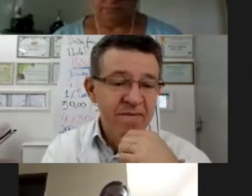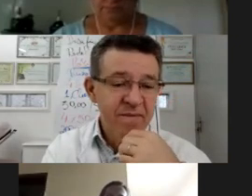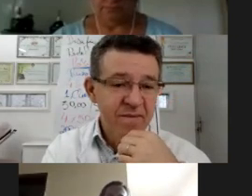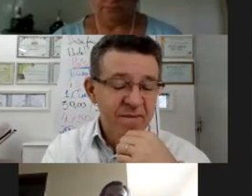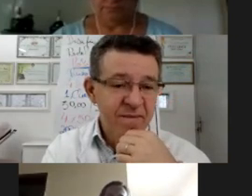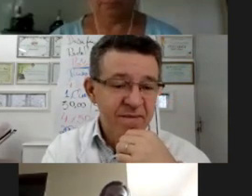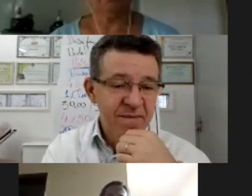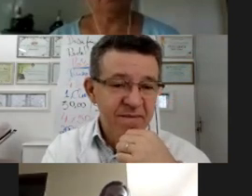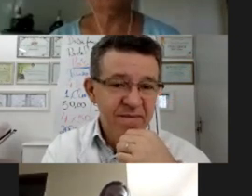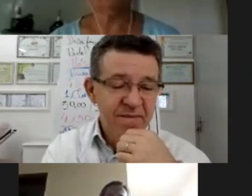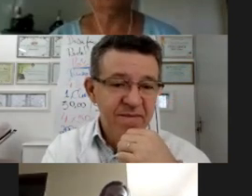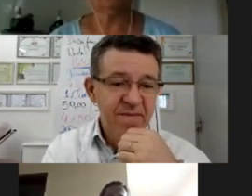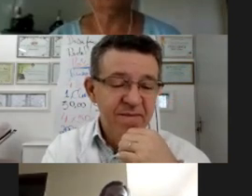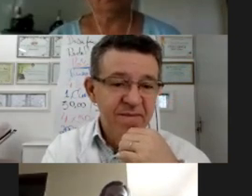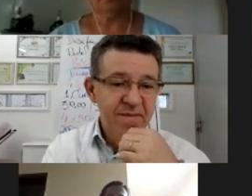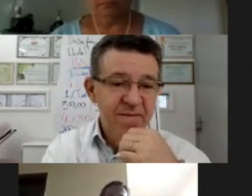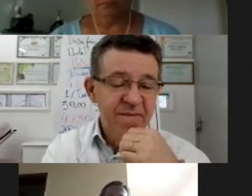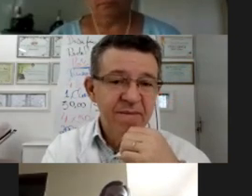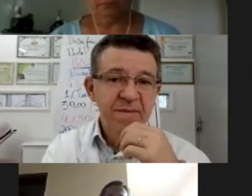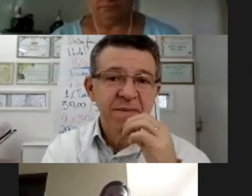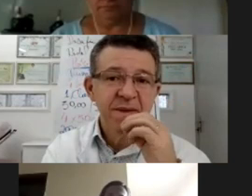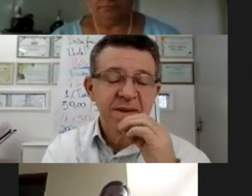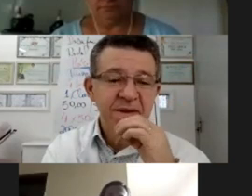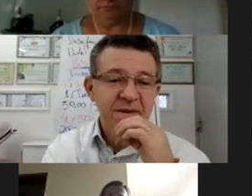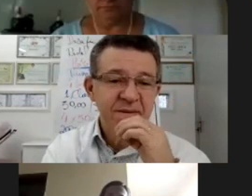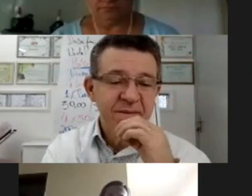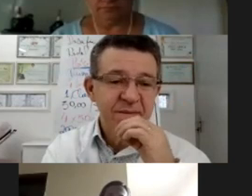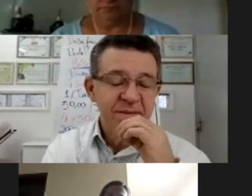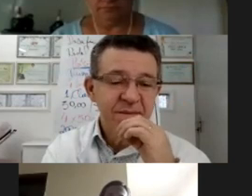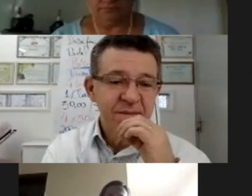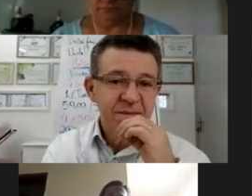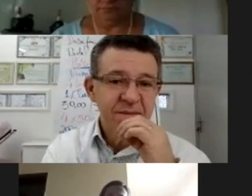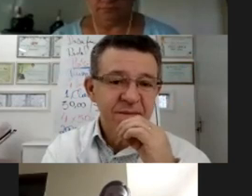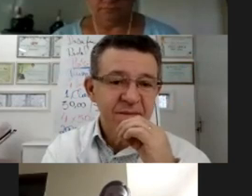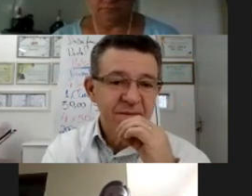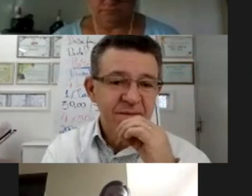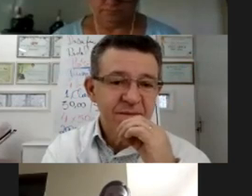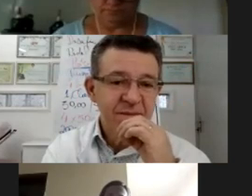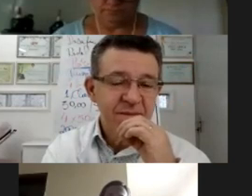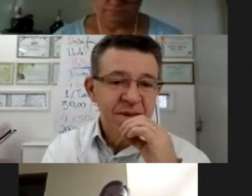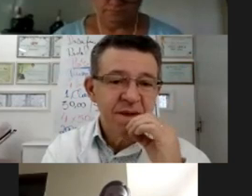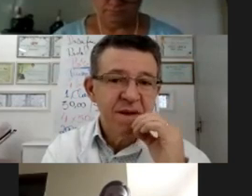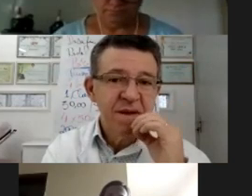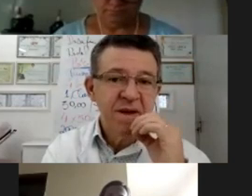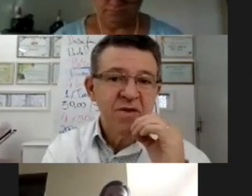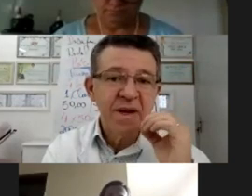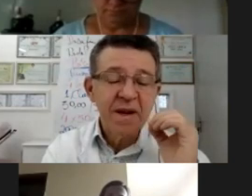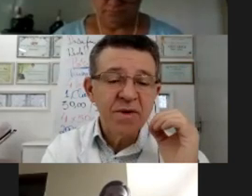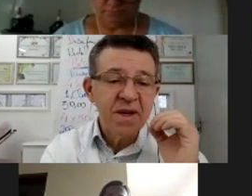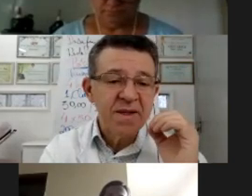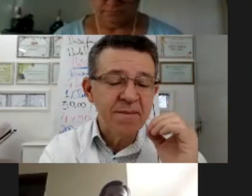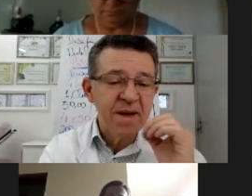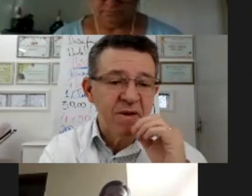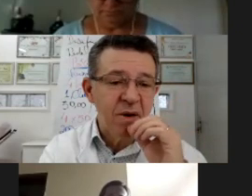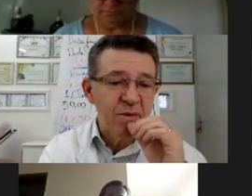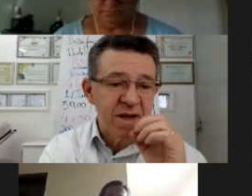com o João? Tem o João deve ter contato ficado no doido WhatsApp com a do gente. desafio nosso. Só entrar em contato comigo que eu resolvo esse problema. Isso, Tá Maria